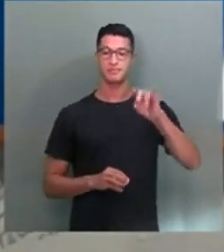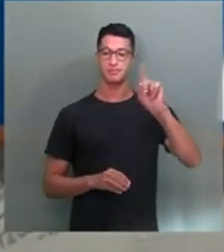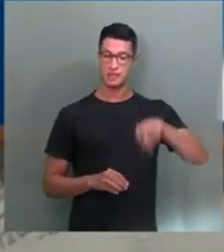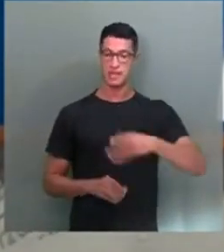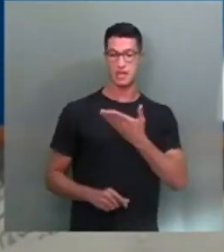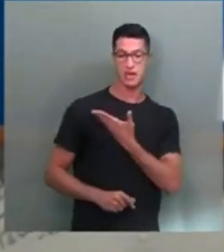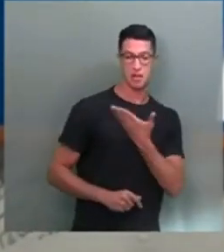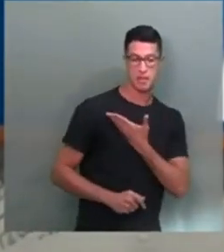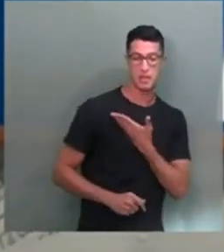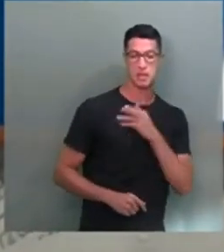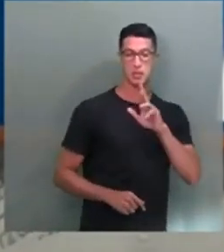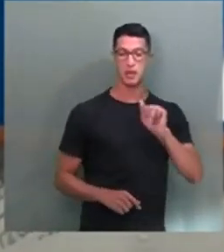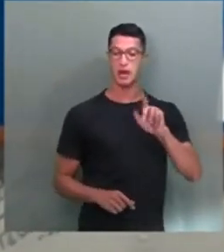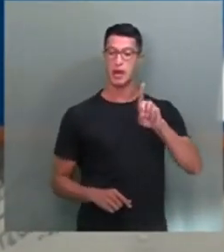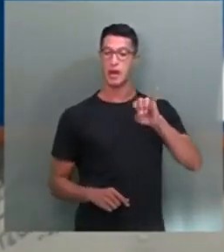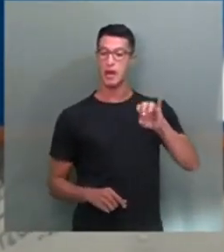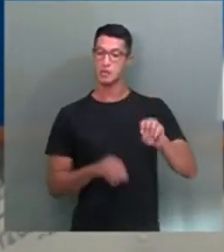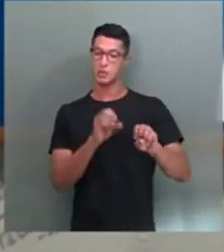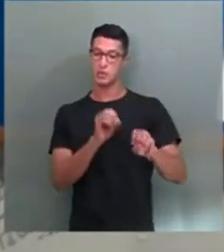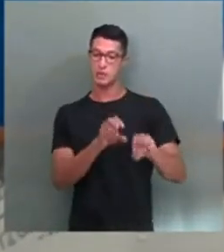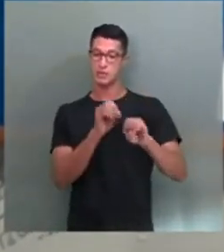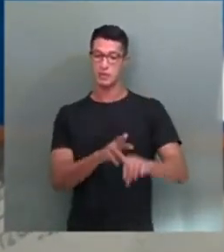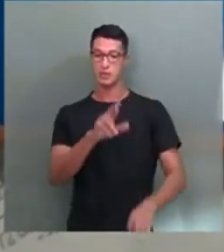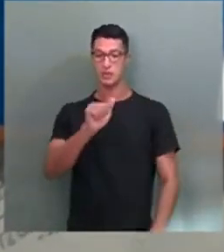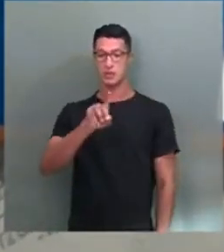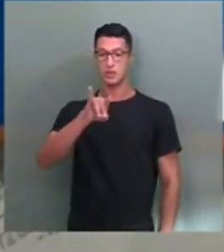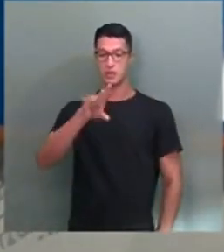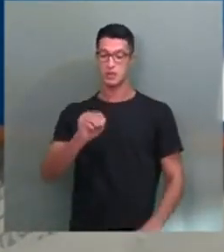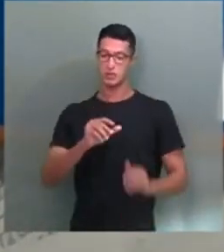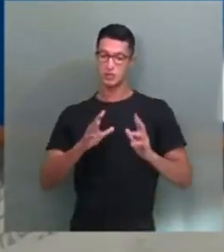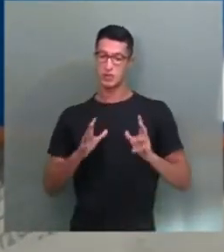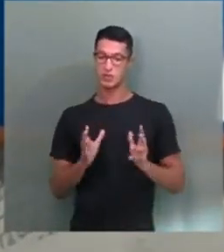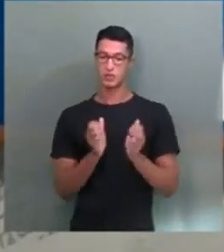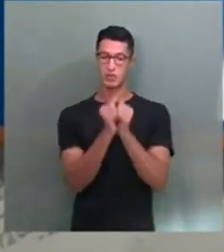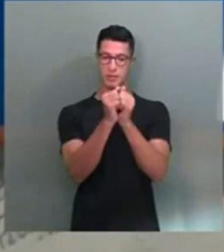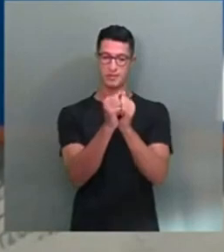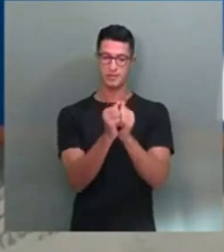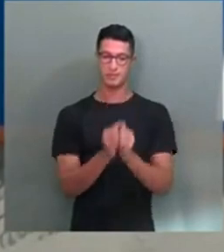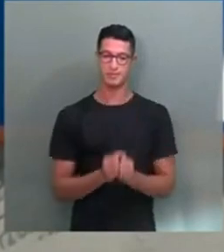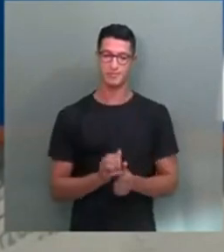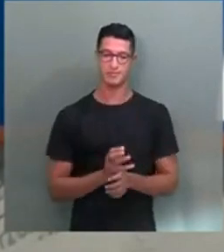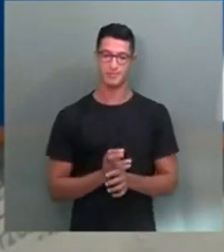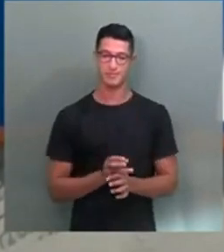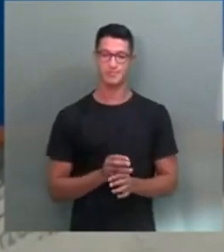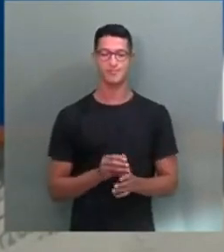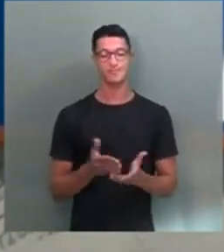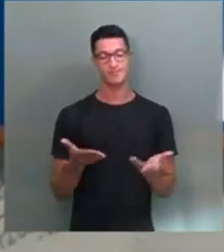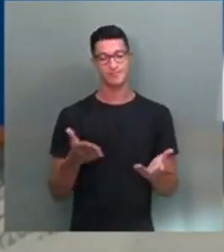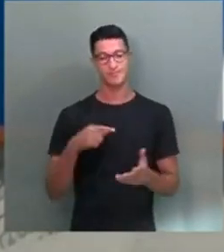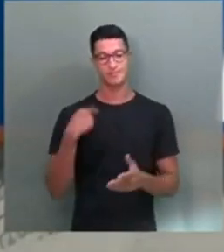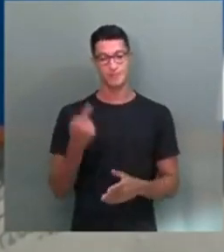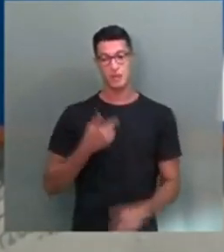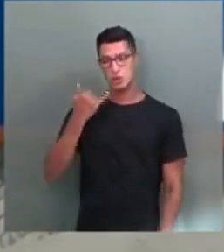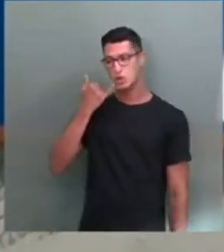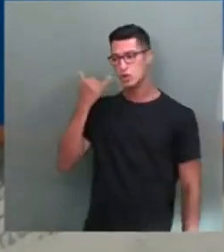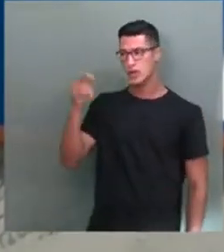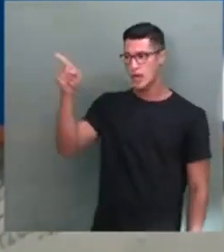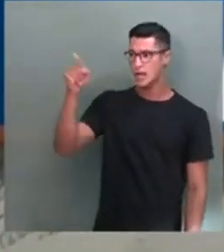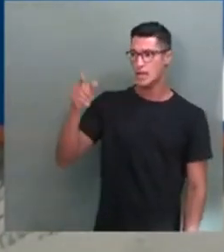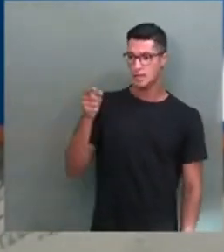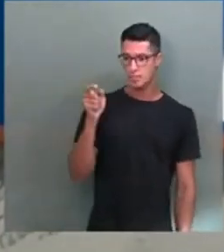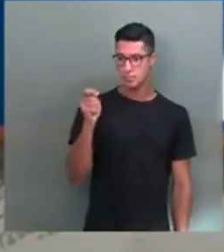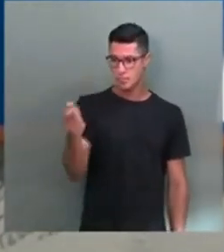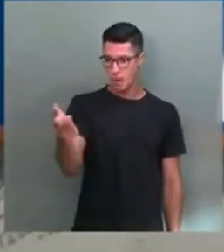amigo, o rádio ensina, o rádio é companheiro. A gente liga, ele está lá. Ele